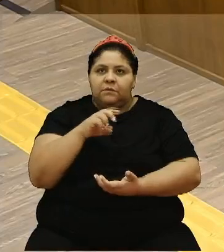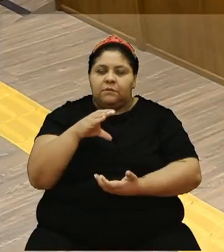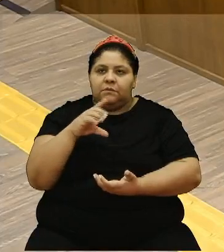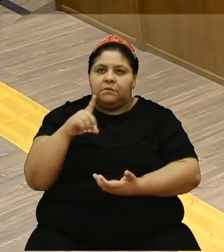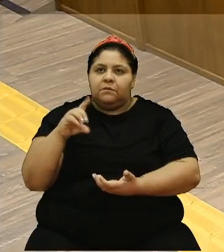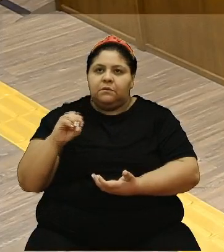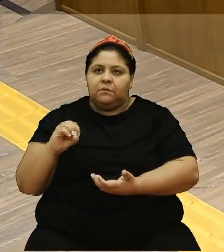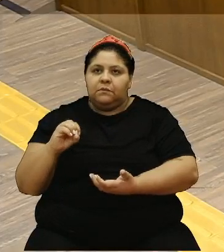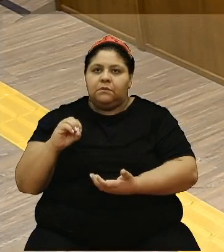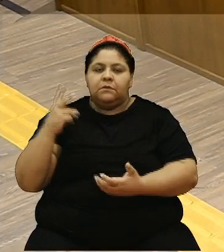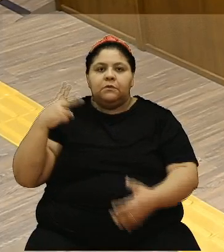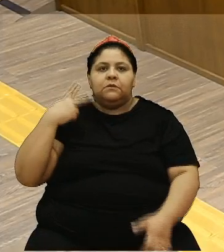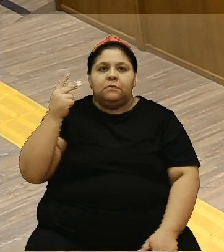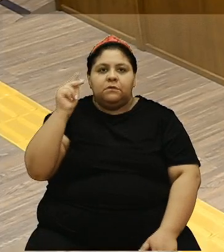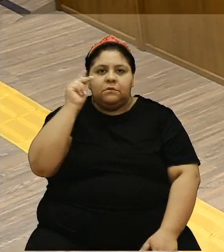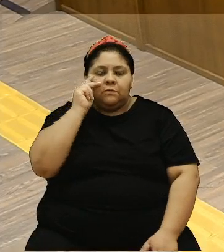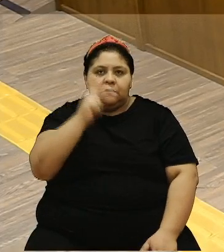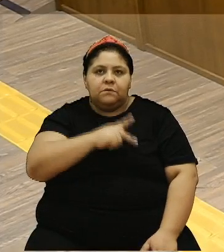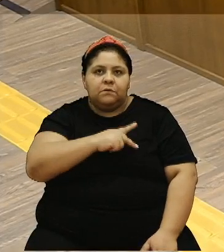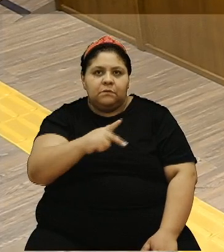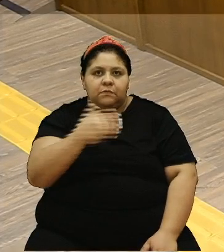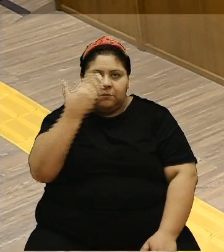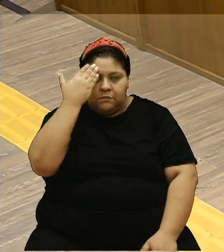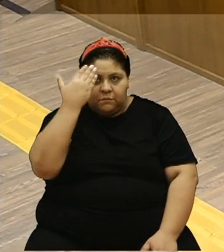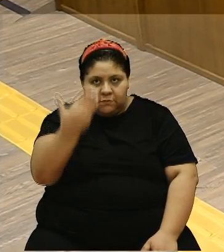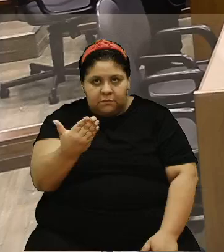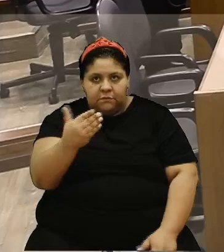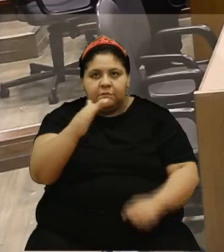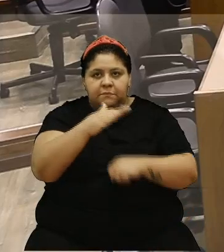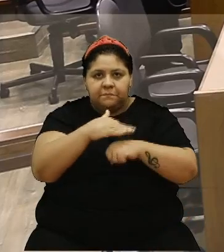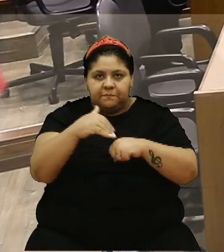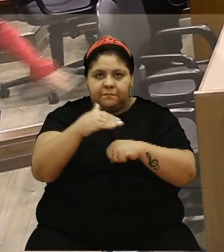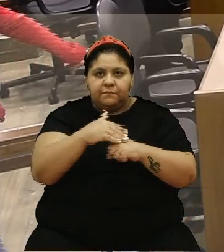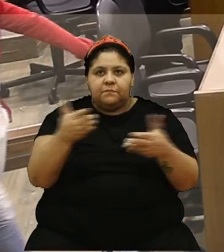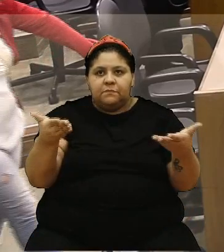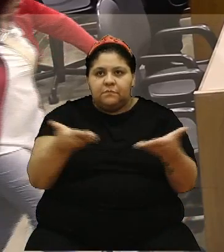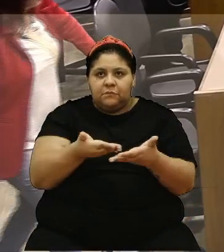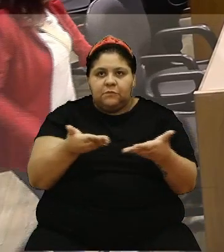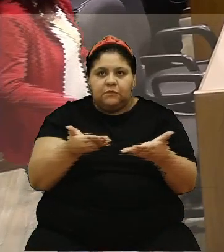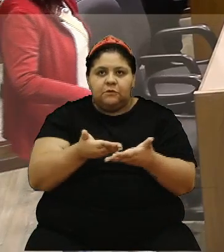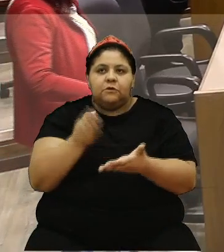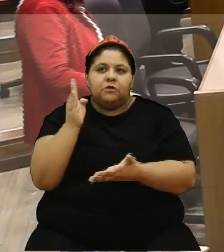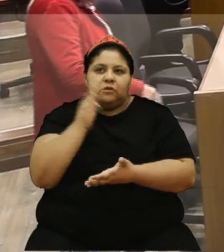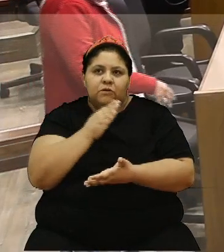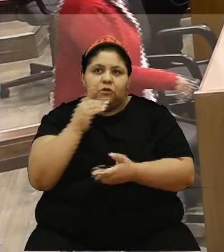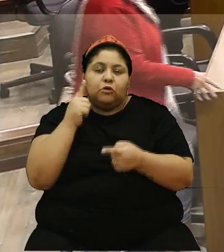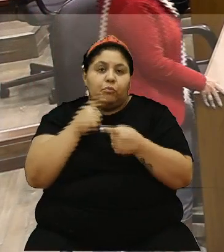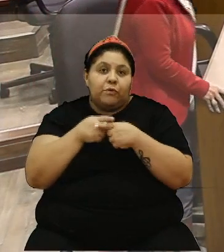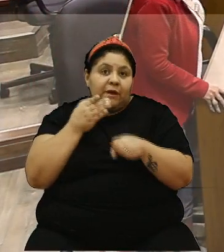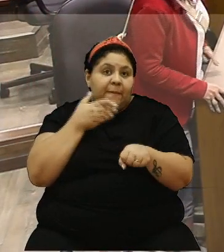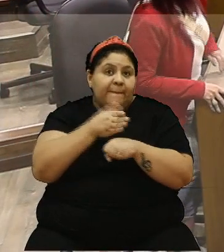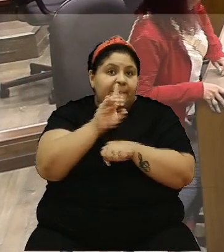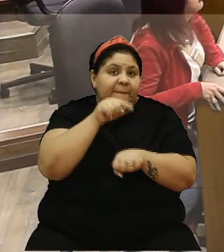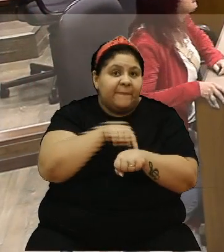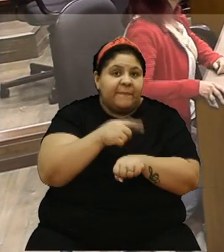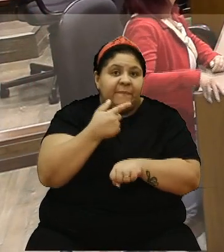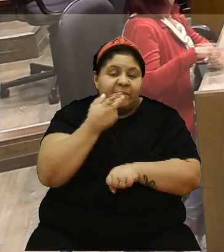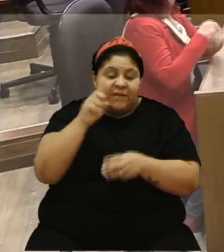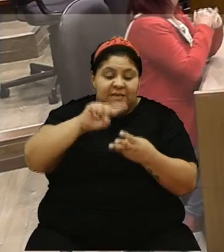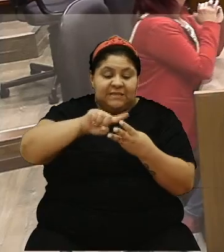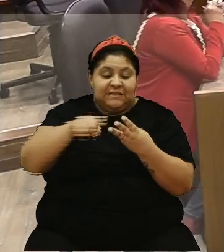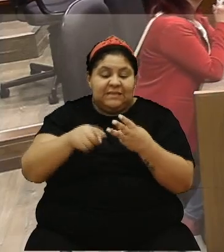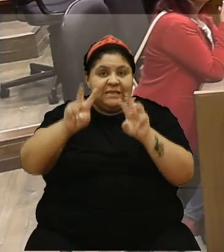B, vereador Cláudio Libardi. Presidente, muito obrigado pela gentileza. Vou ser célere em razão do adiantar da hora e vou tratar de 3